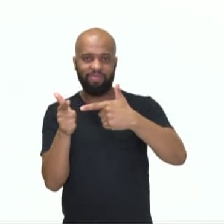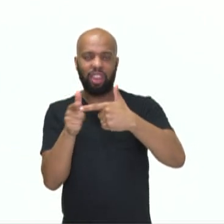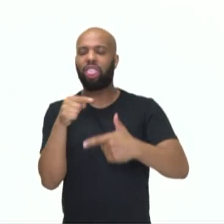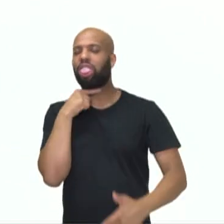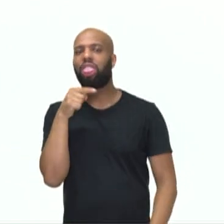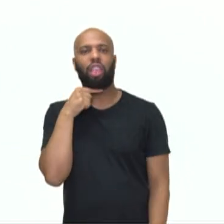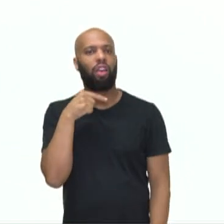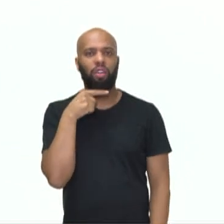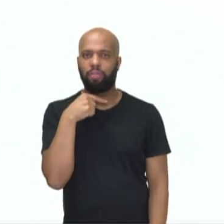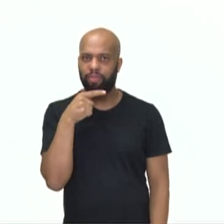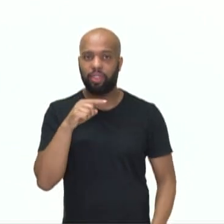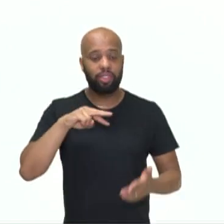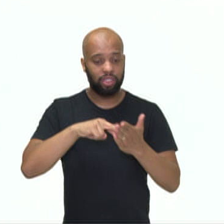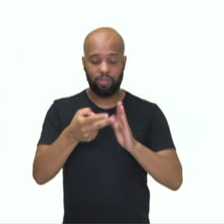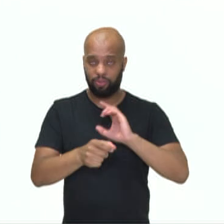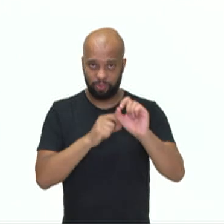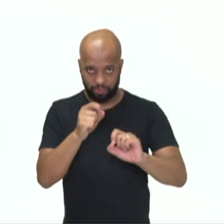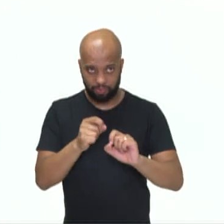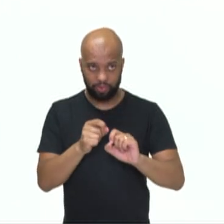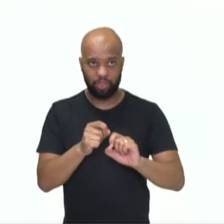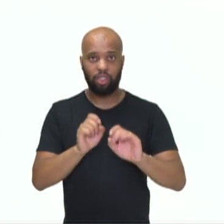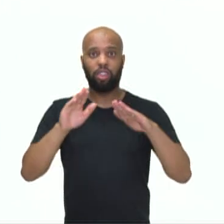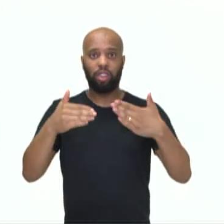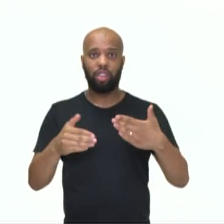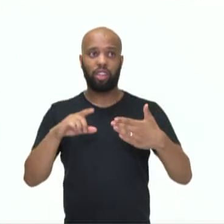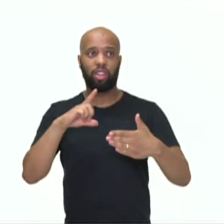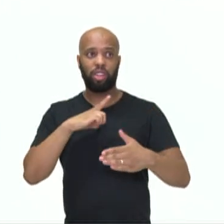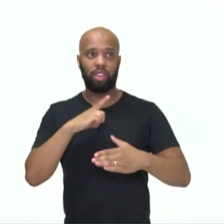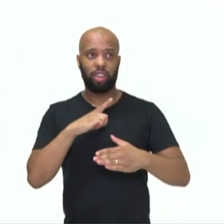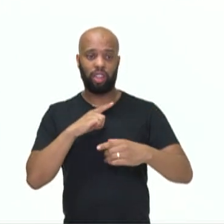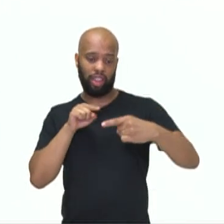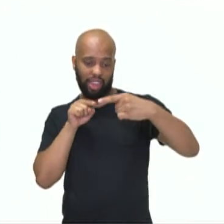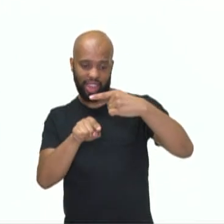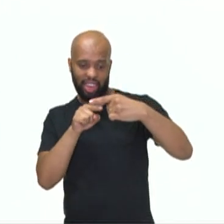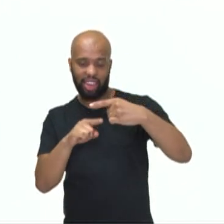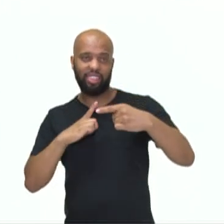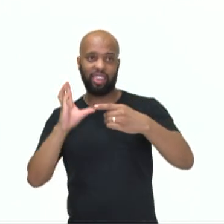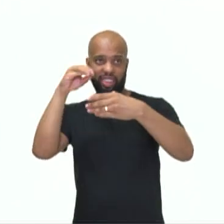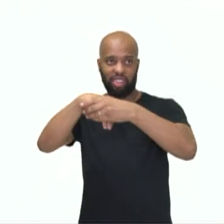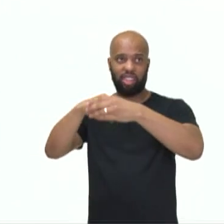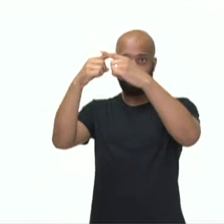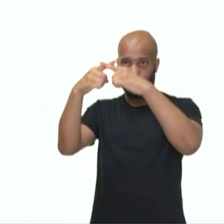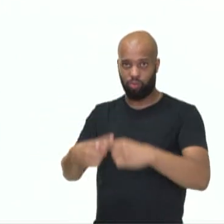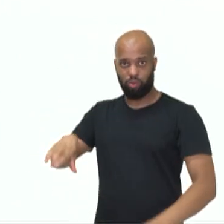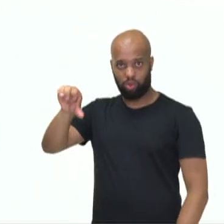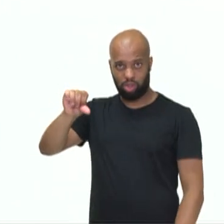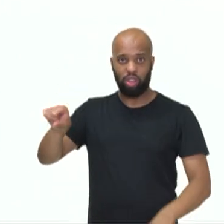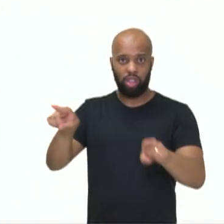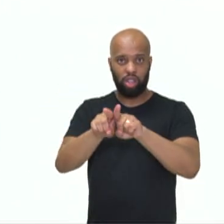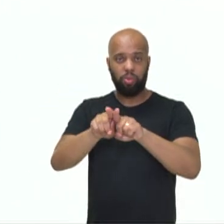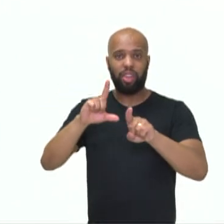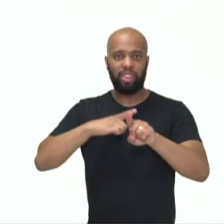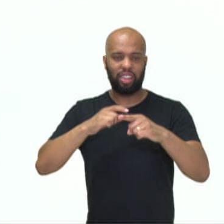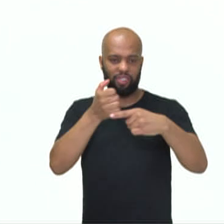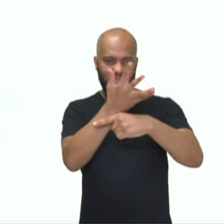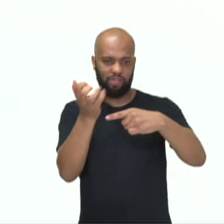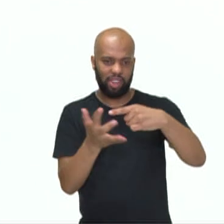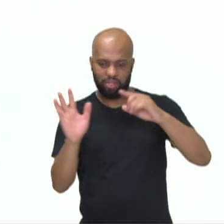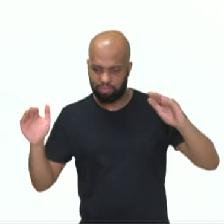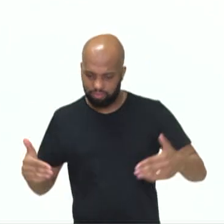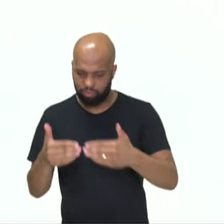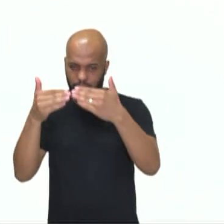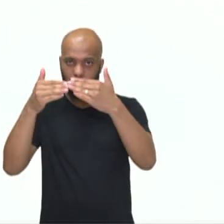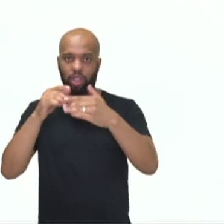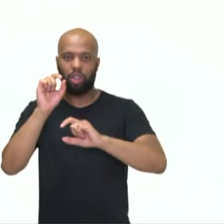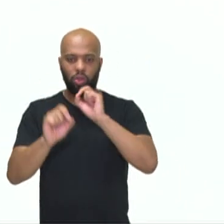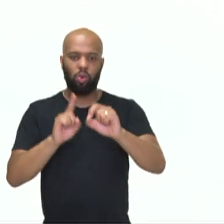tá? E que o denominador seja múltiplo de 9, ou fração equivalente com esse tipo de denominador, é